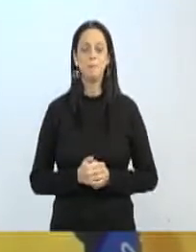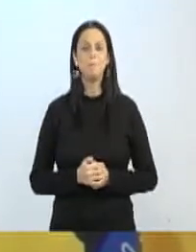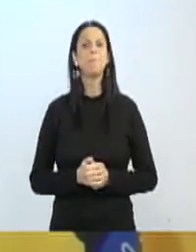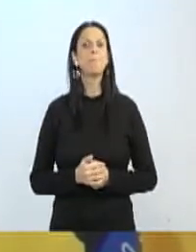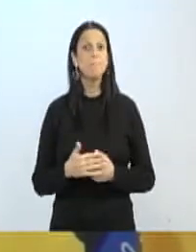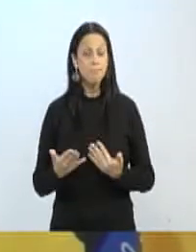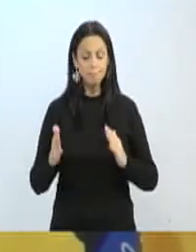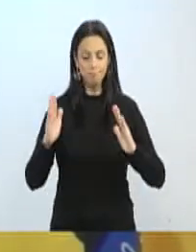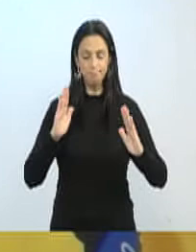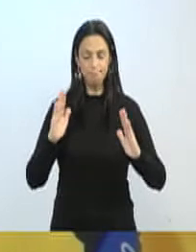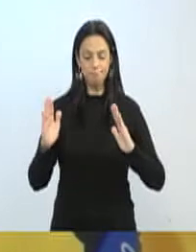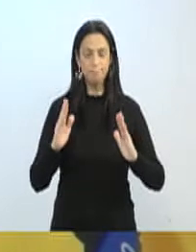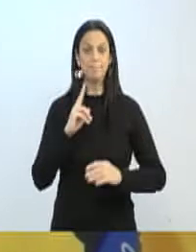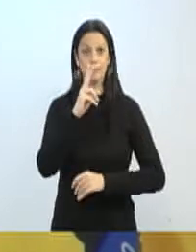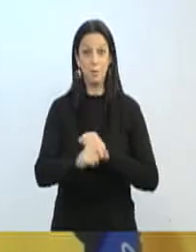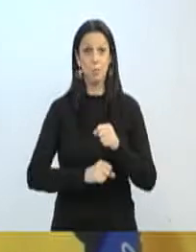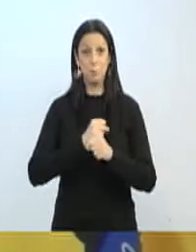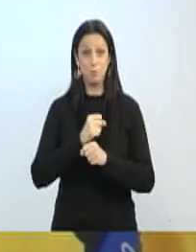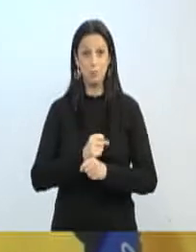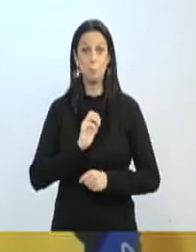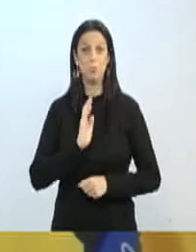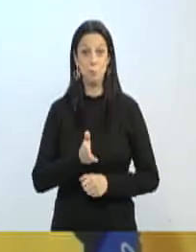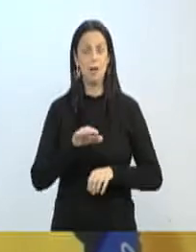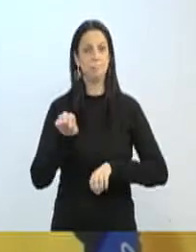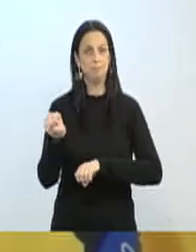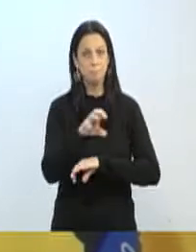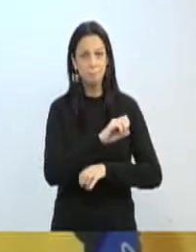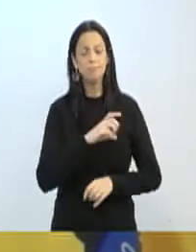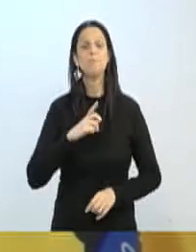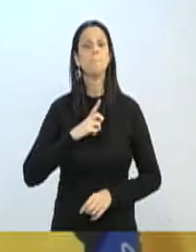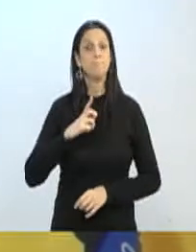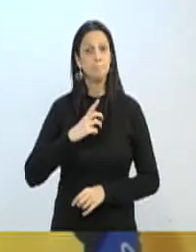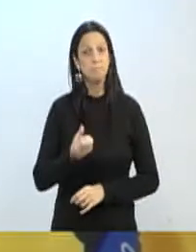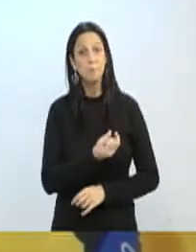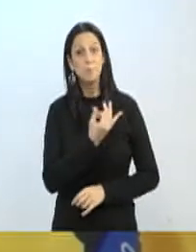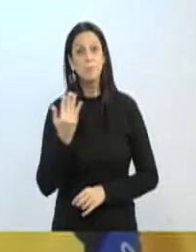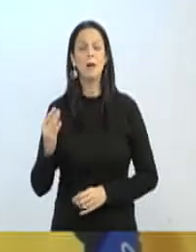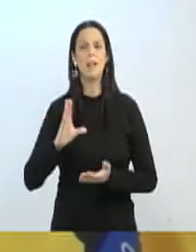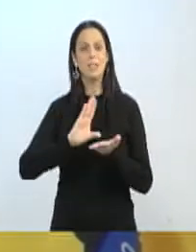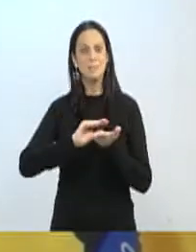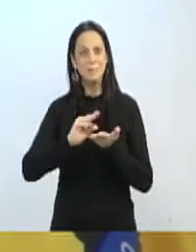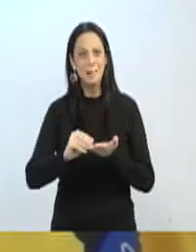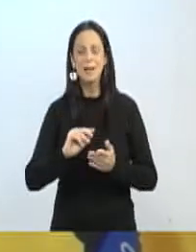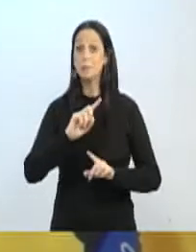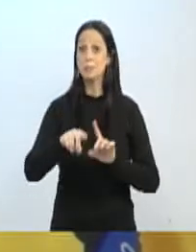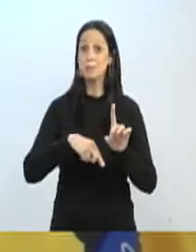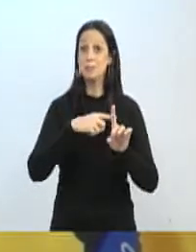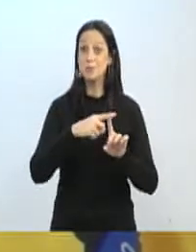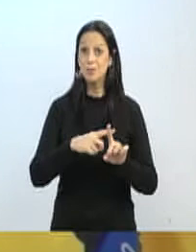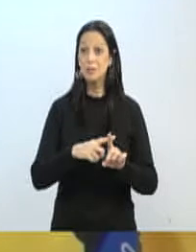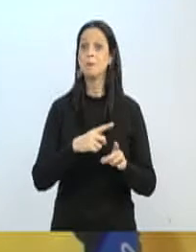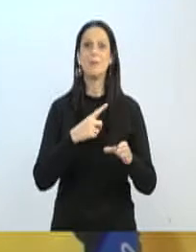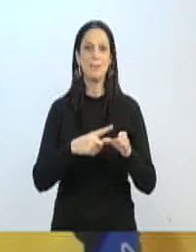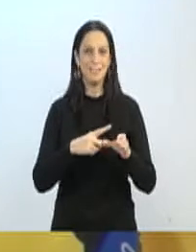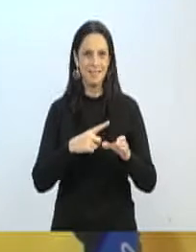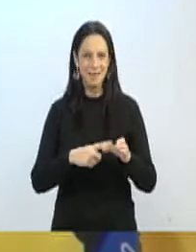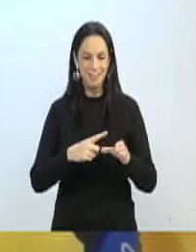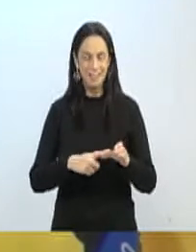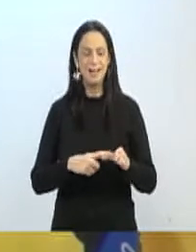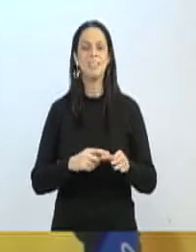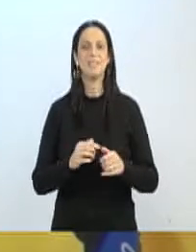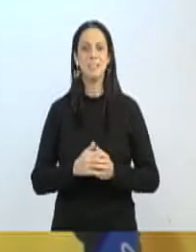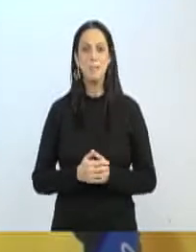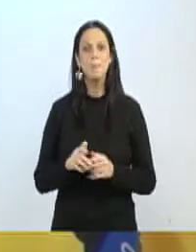nesse pequeno período de dois anos que nós trabalhamos nós tivemos muitos dados positivos nas cidades em inclusive